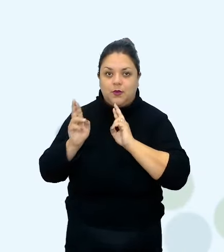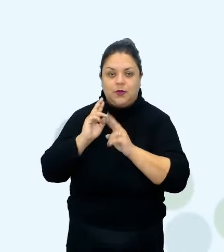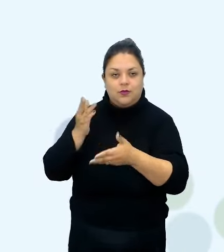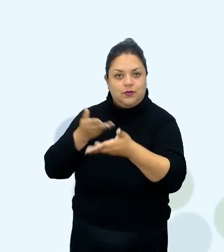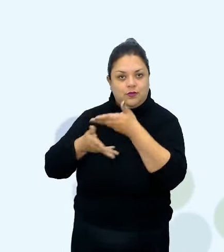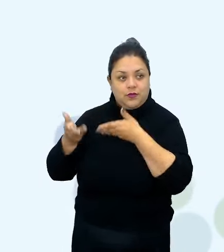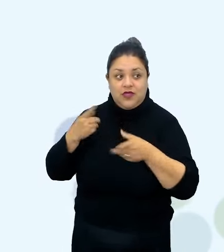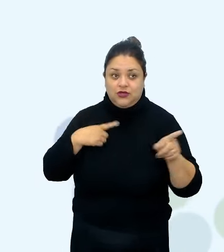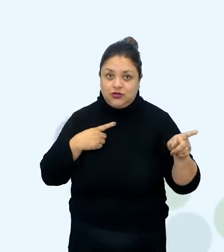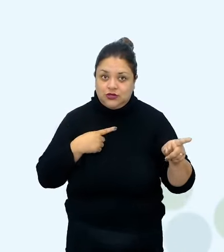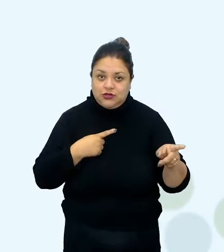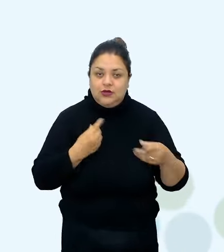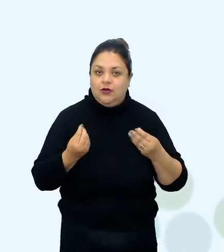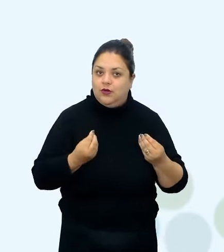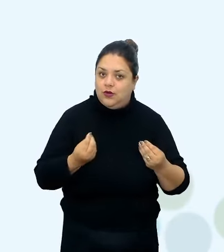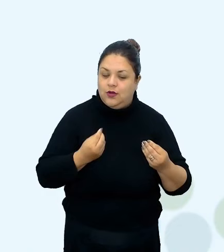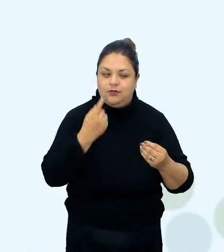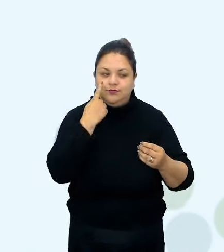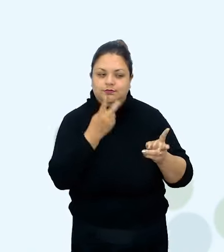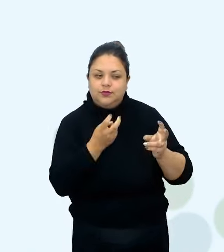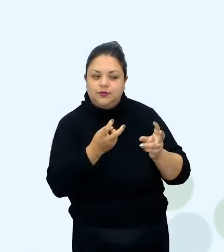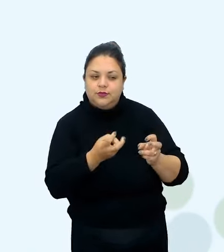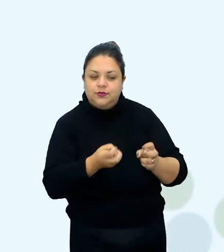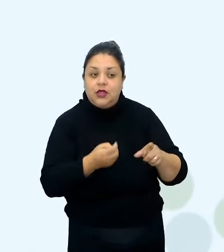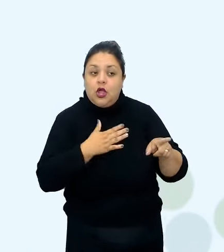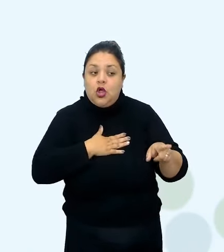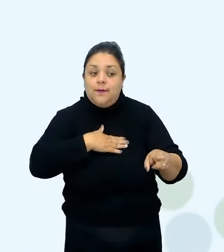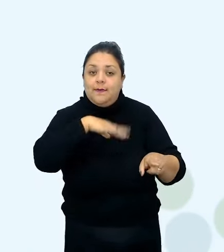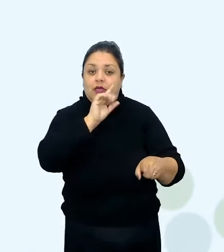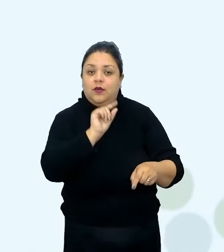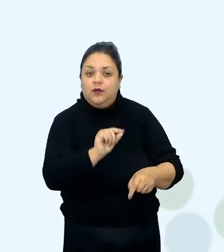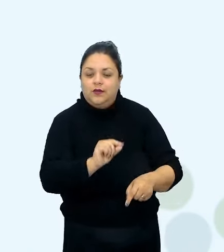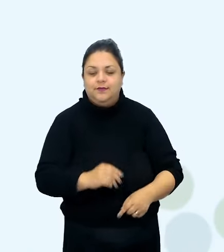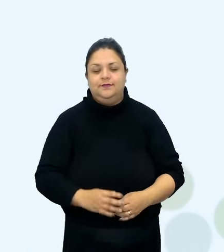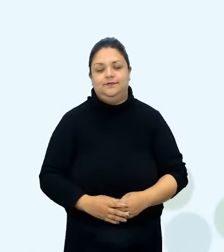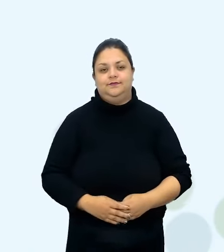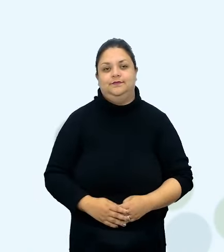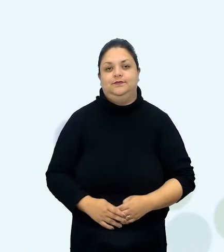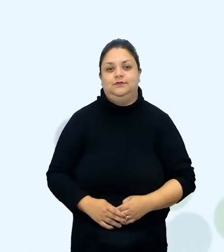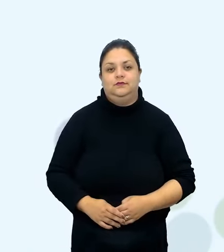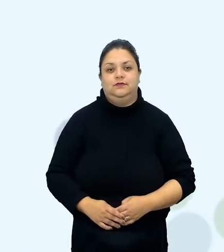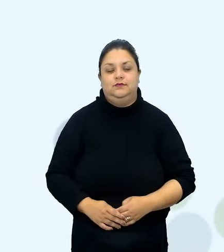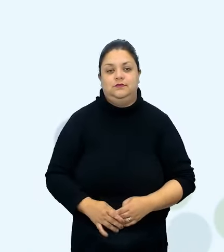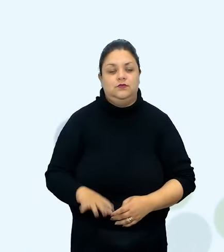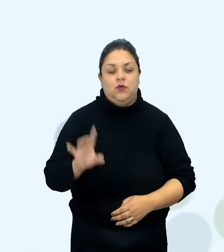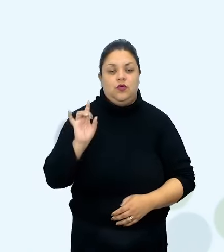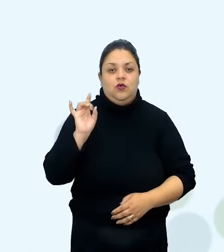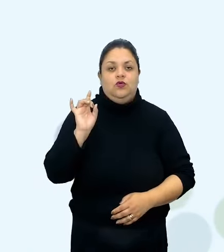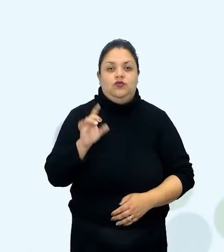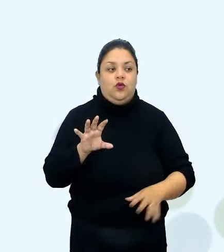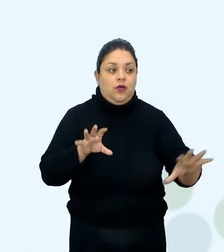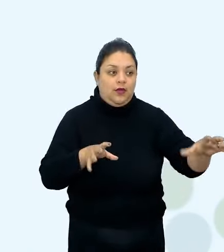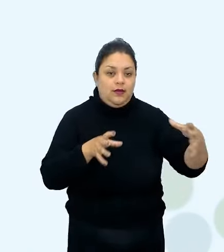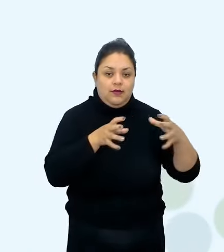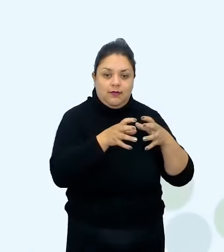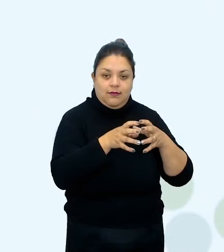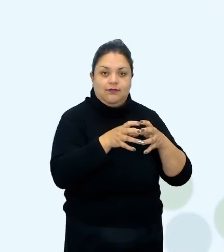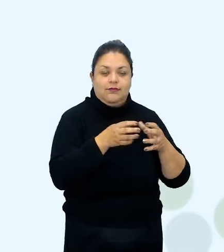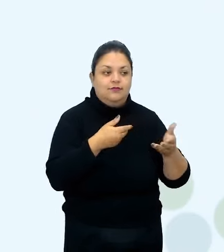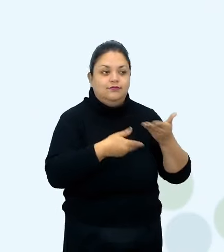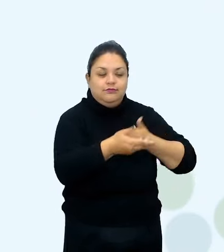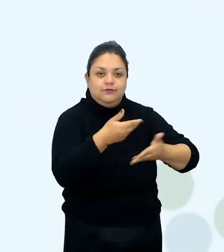tendo. A importância também, né, não só na capacidade de integrar todas essas